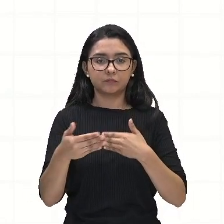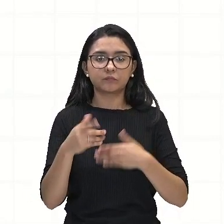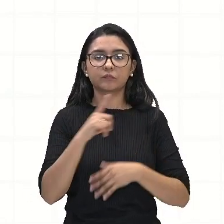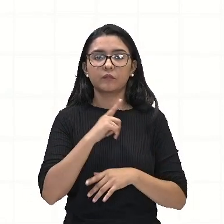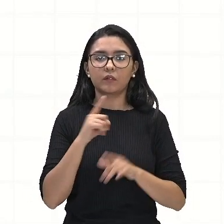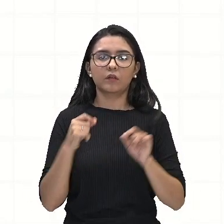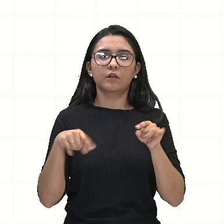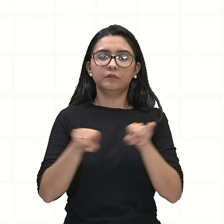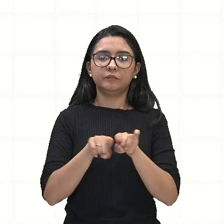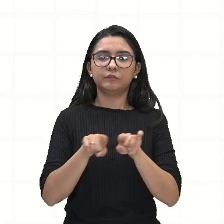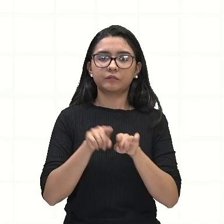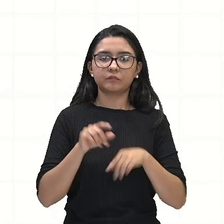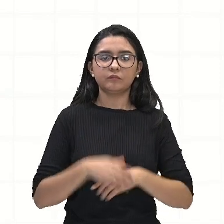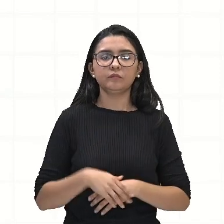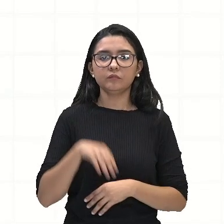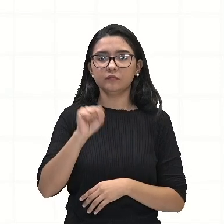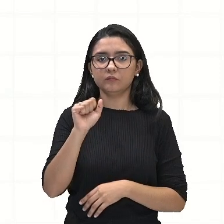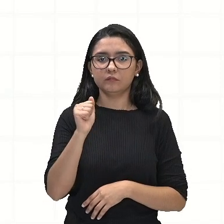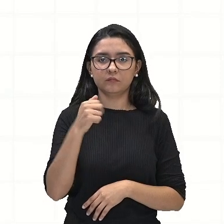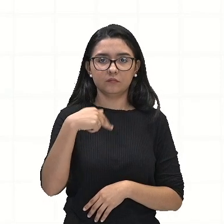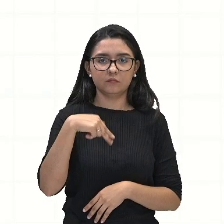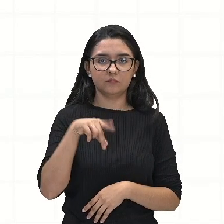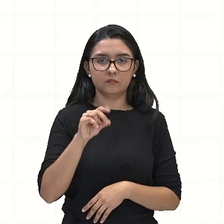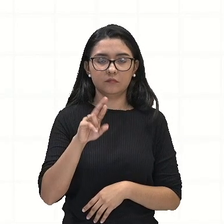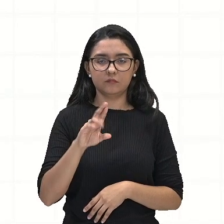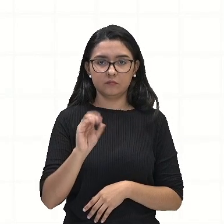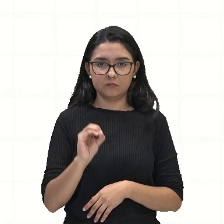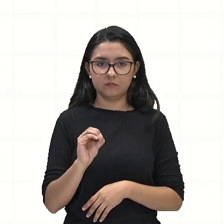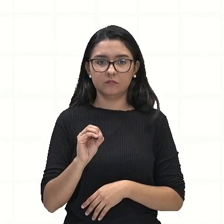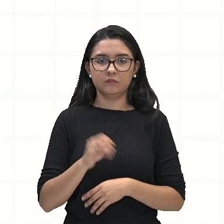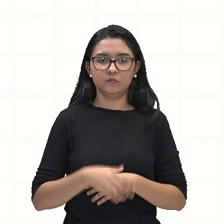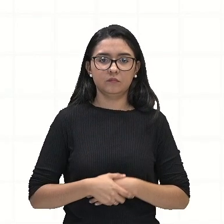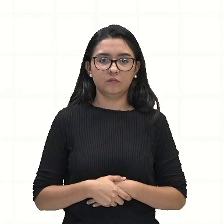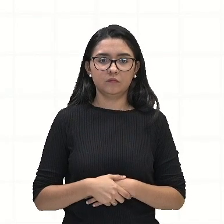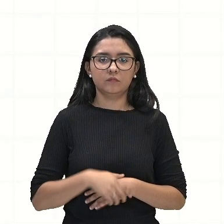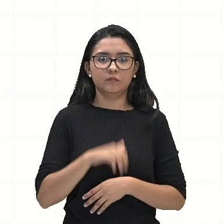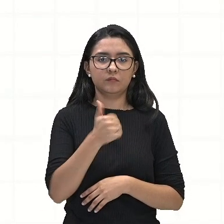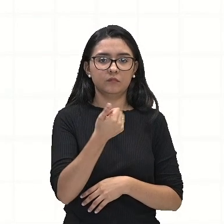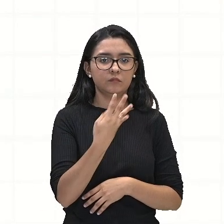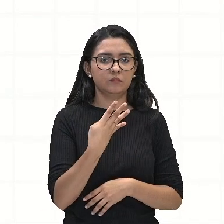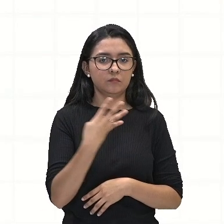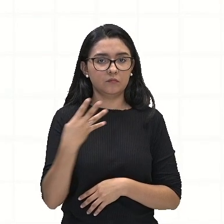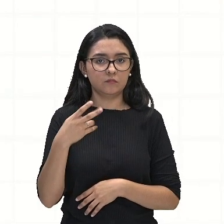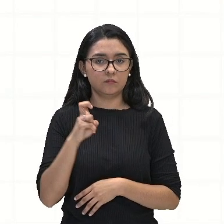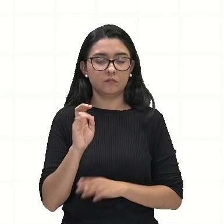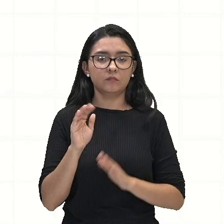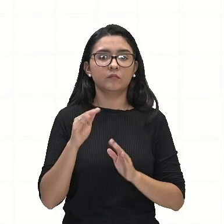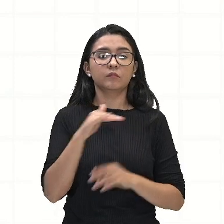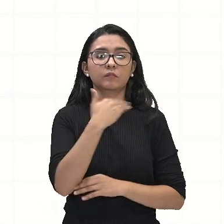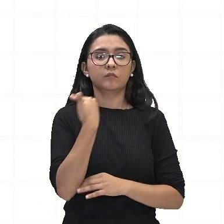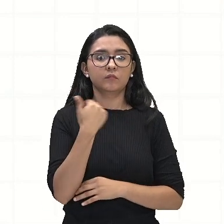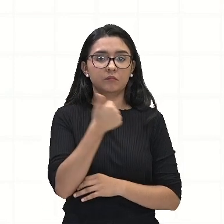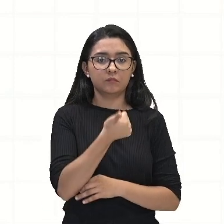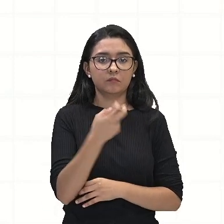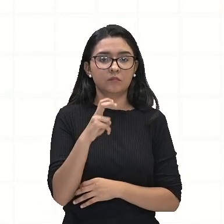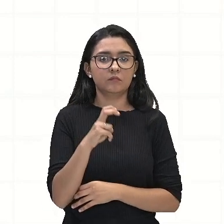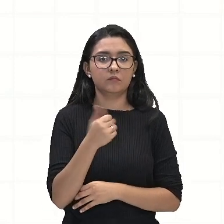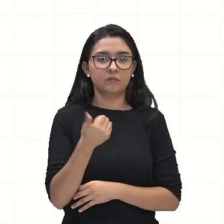temos aí Sandro Botticelli, em 1445 e morreu